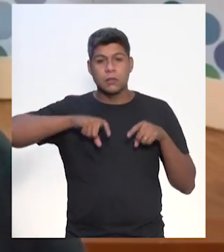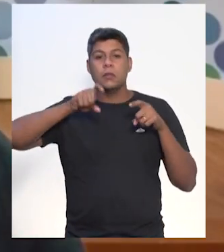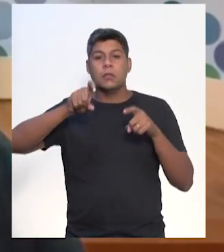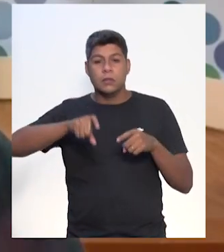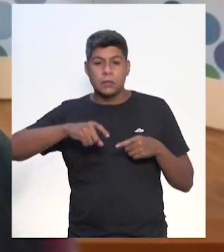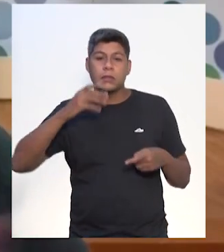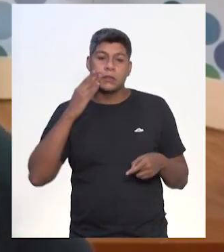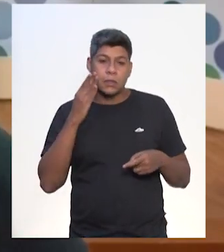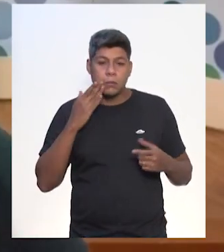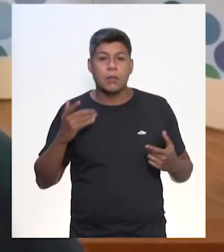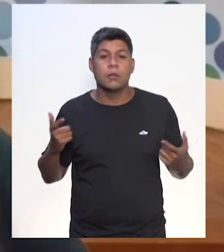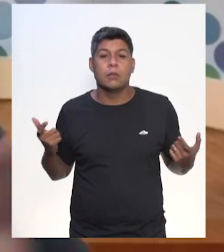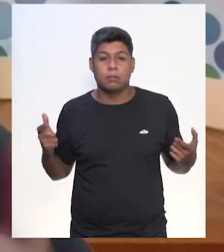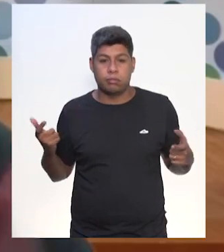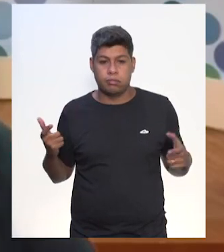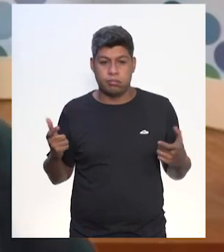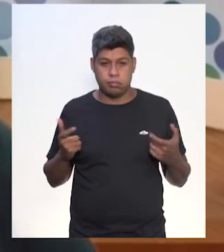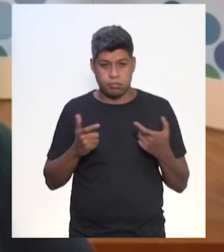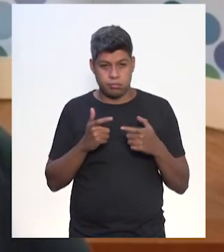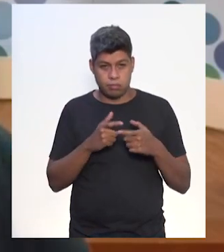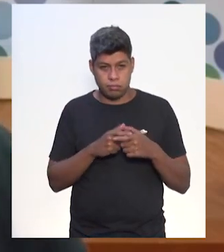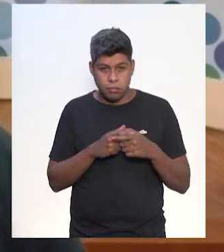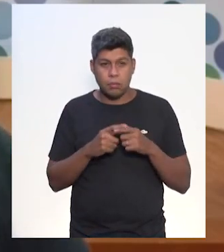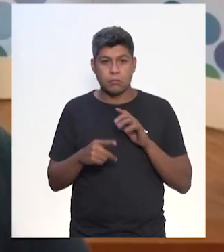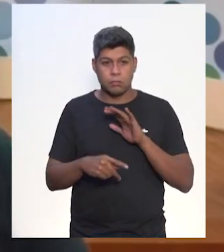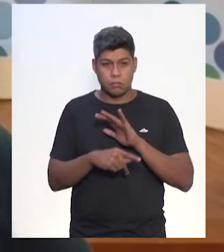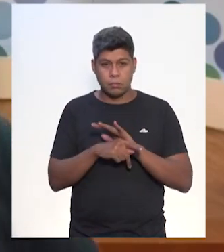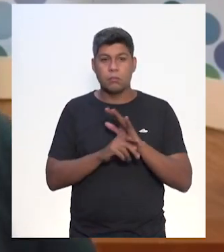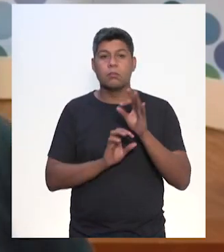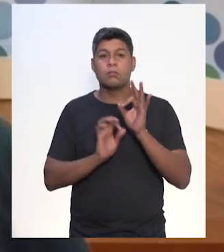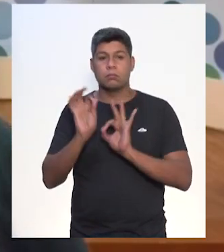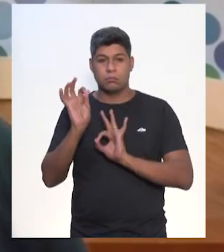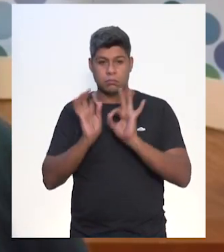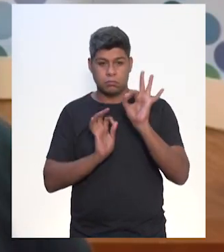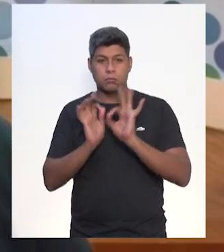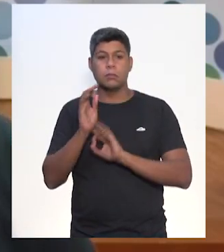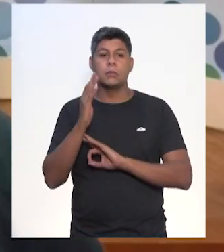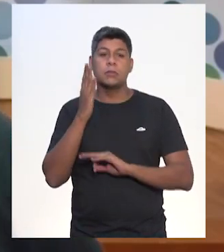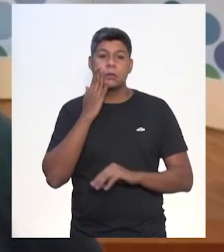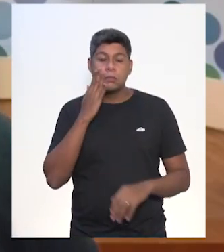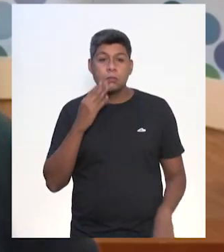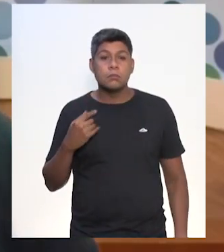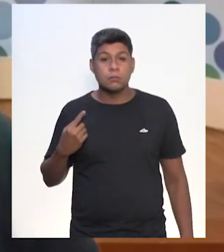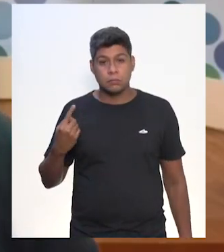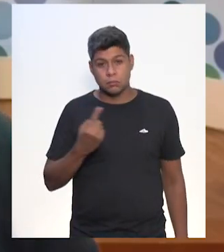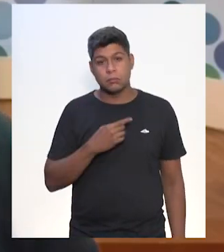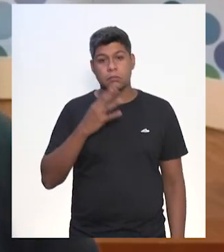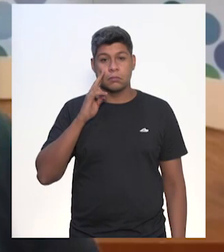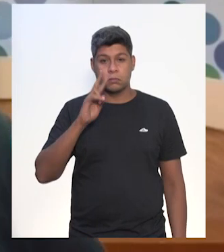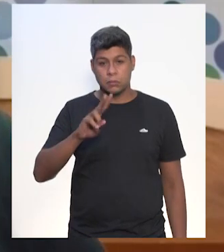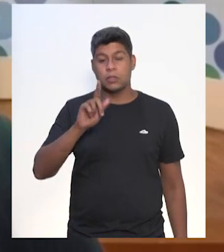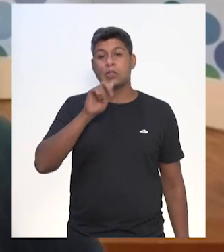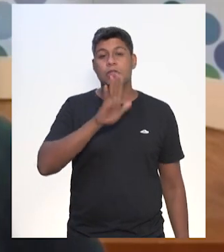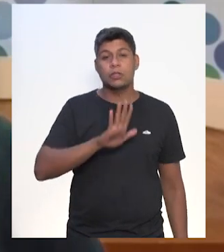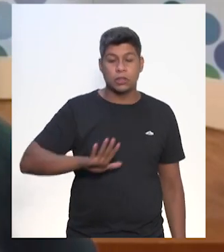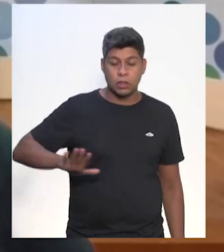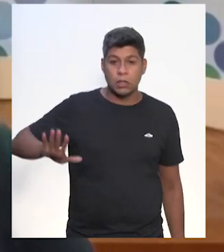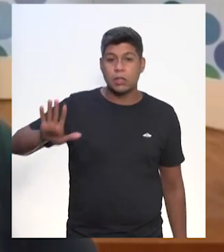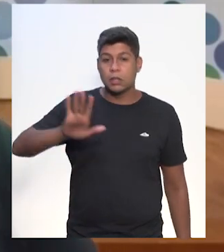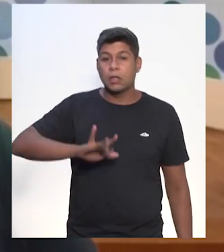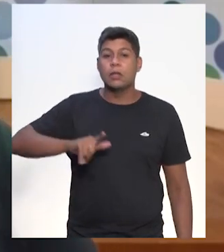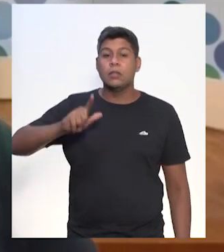com a amenização volta-se aos poucos a urbanização. É lógico que se a gente for ver no patamar geral, né, a urbanização